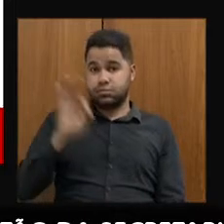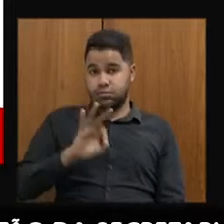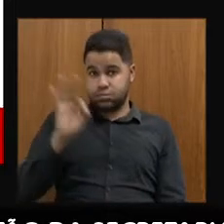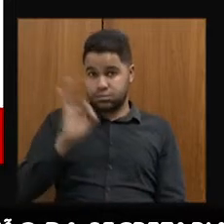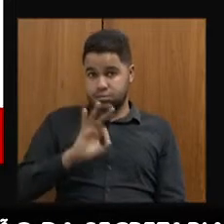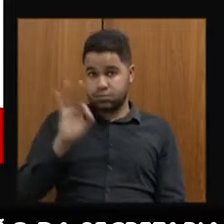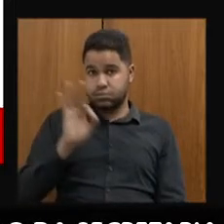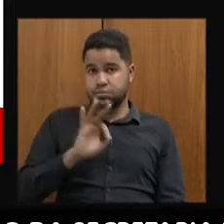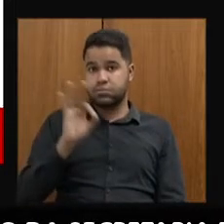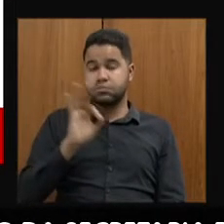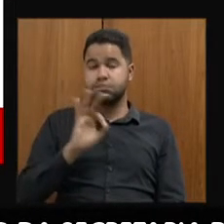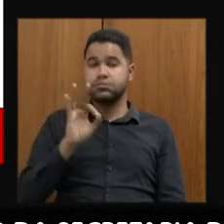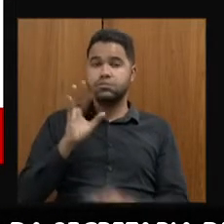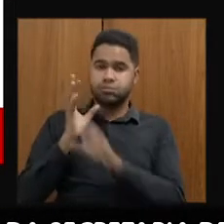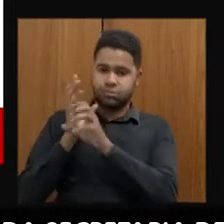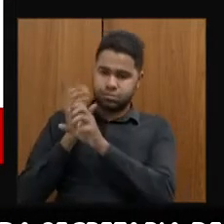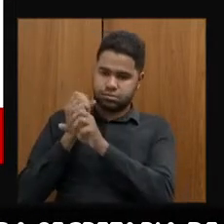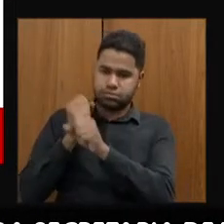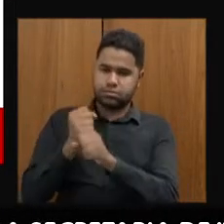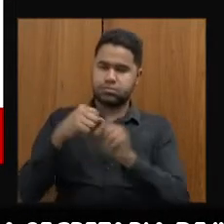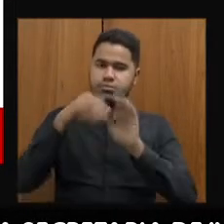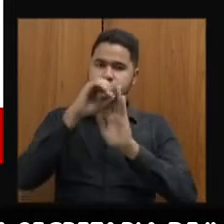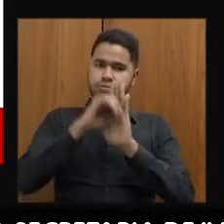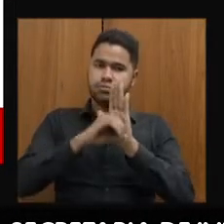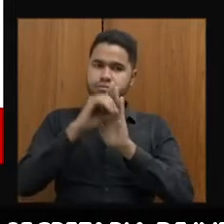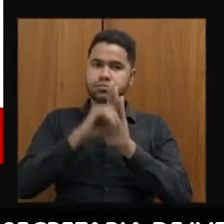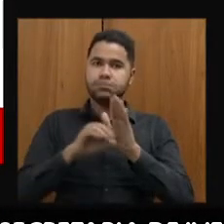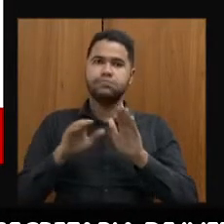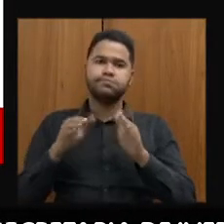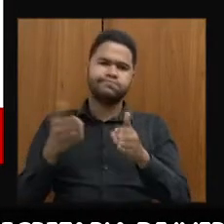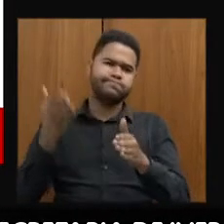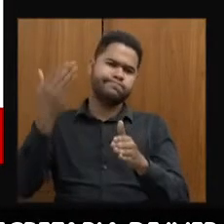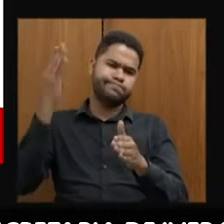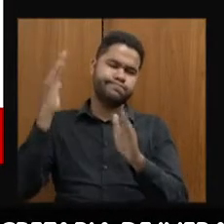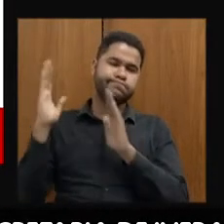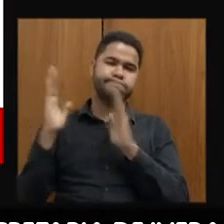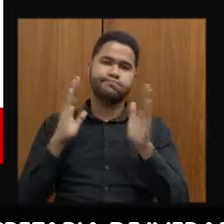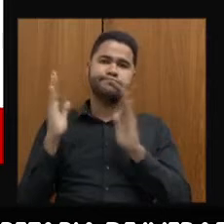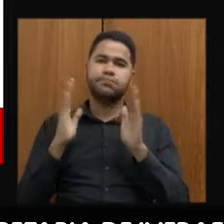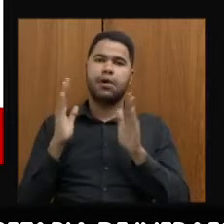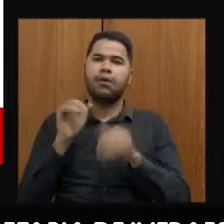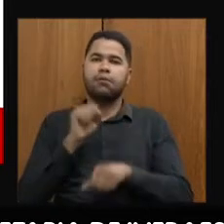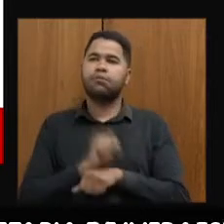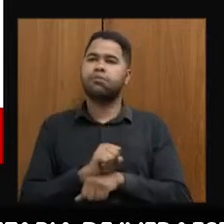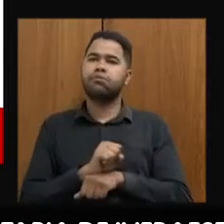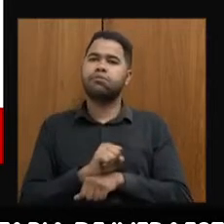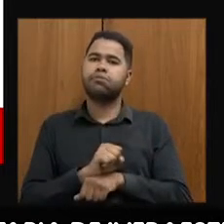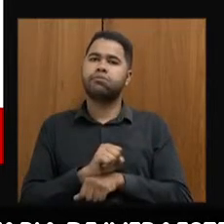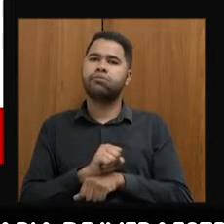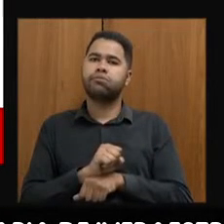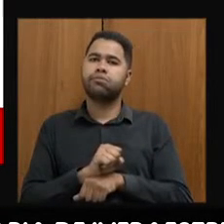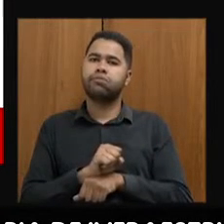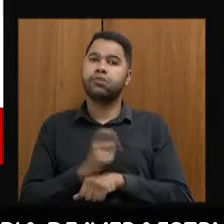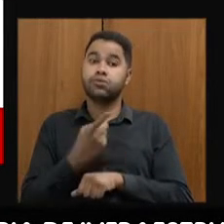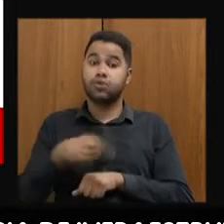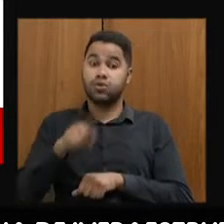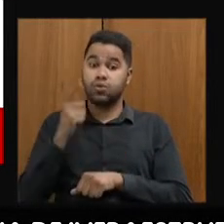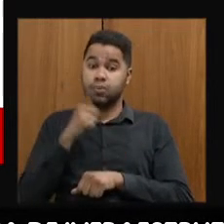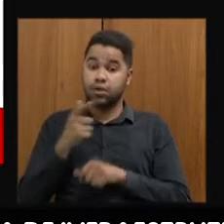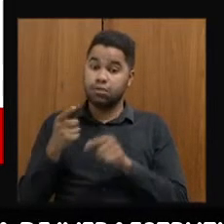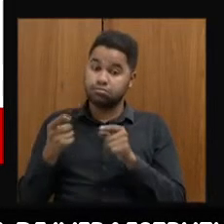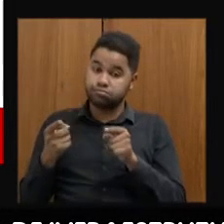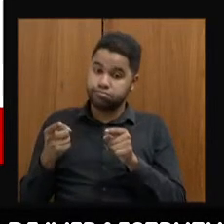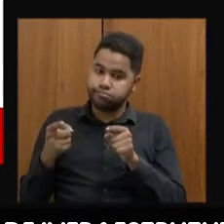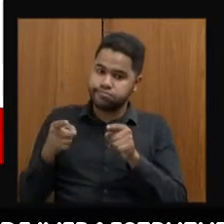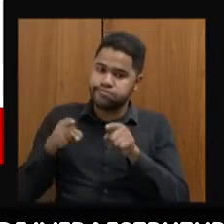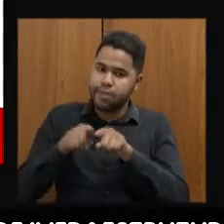centro e de todo o seu orçamento destinado à época ficou paralisado que a gente está conseguindo retomar